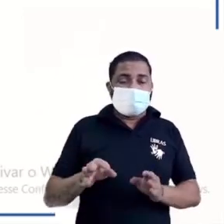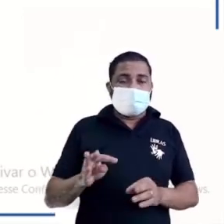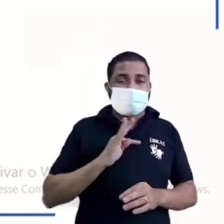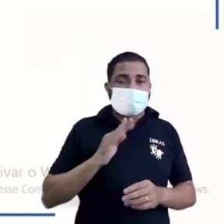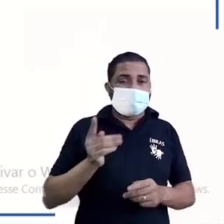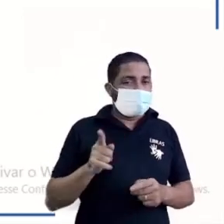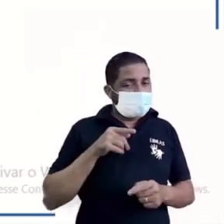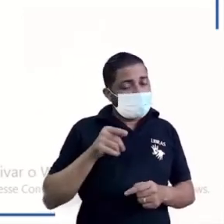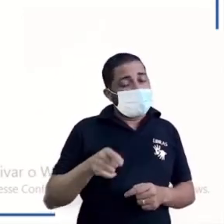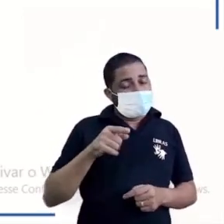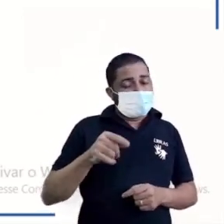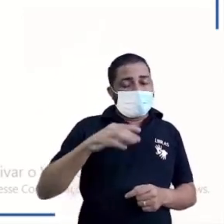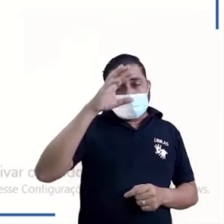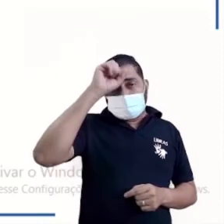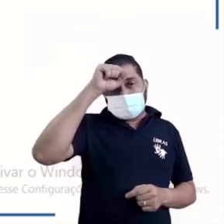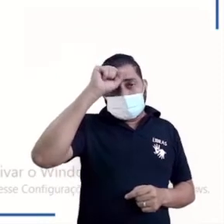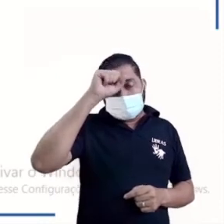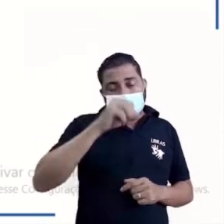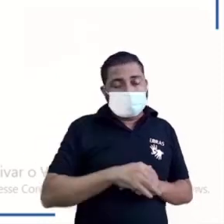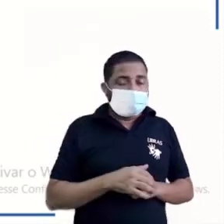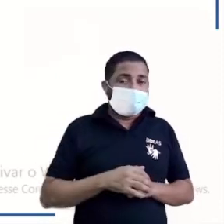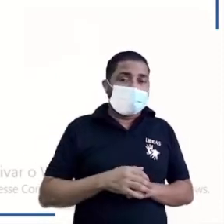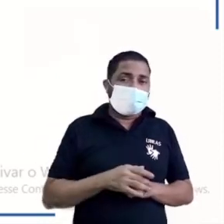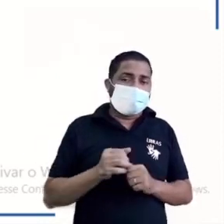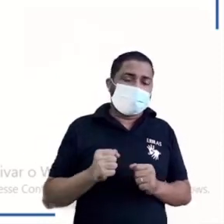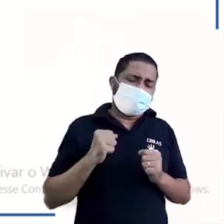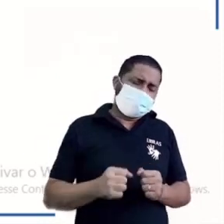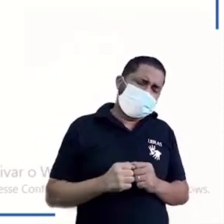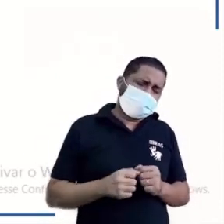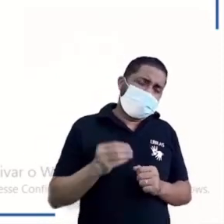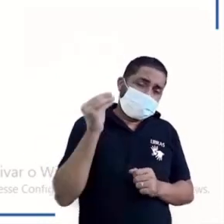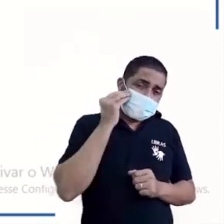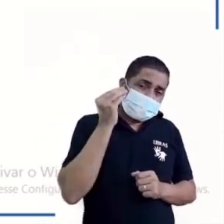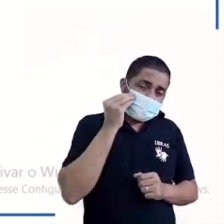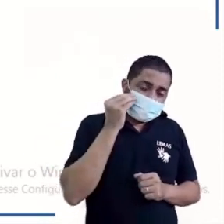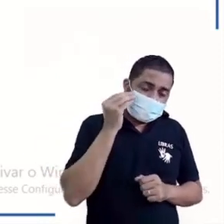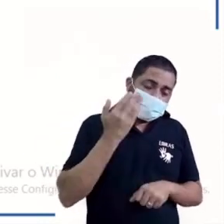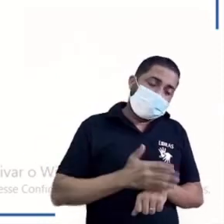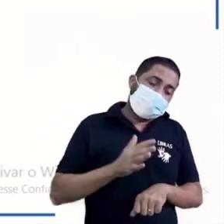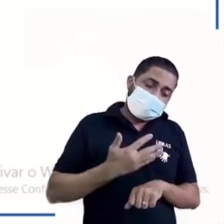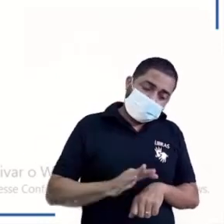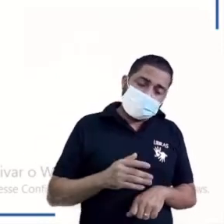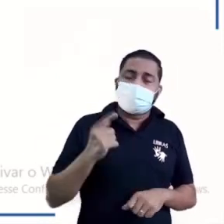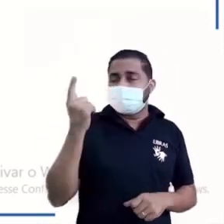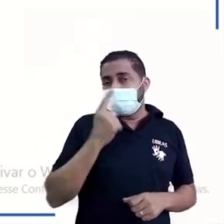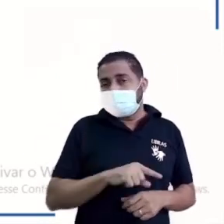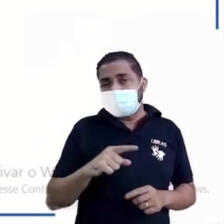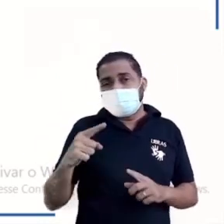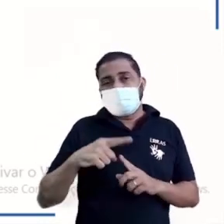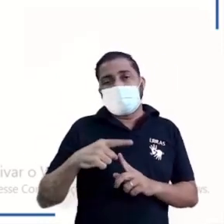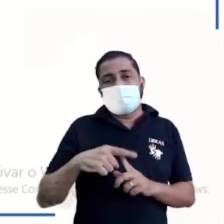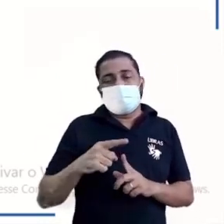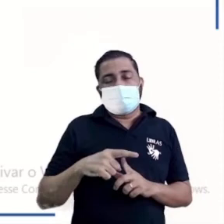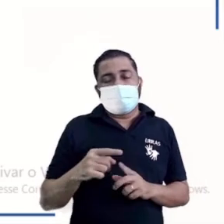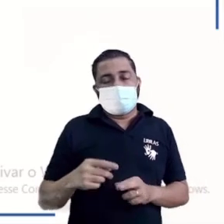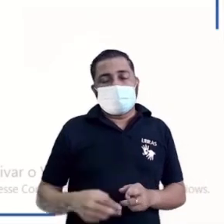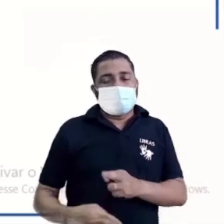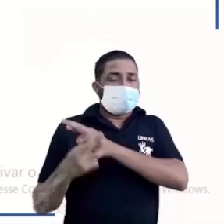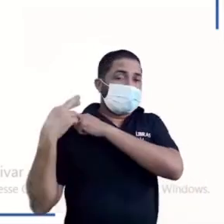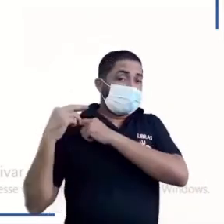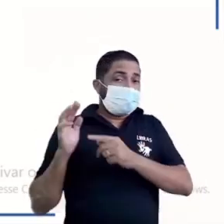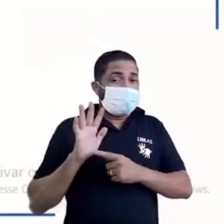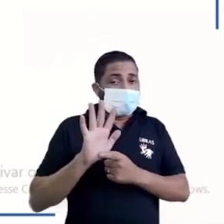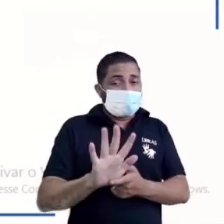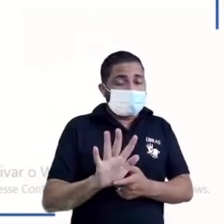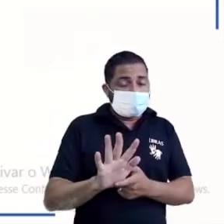aprende isso, né? E você pode testar isso, você pode tentar treinar e conseguir esse tipo de representação. A